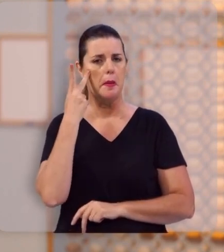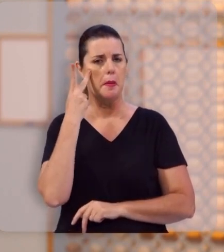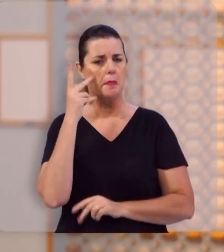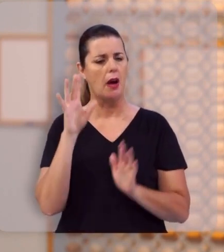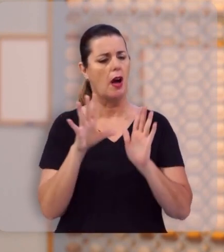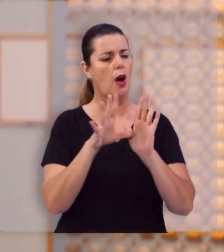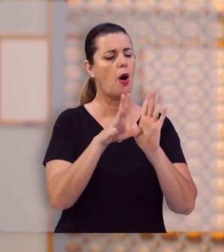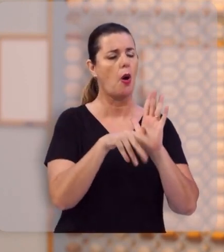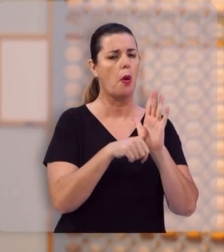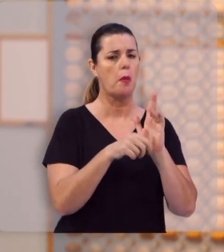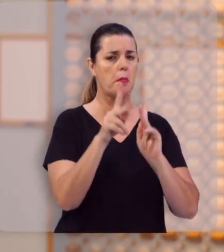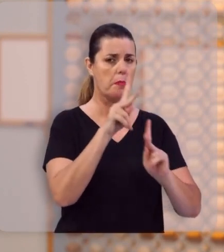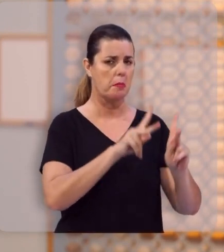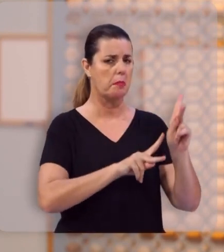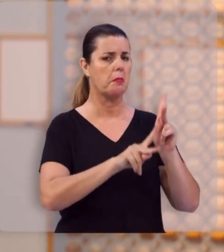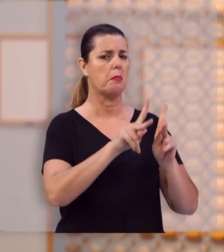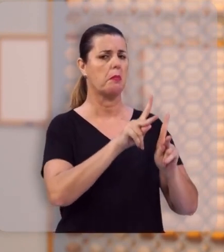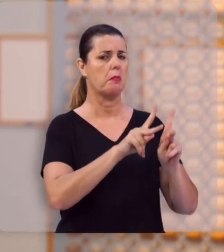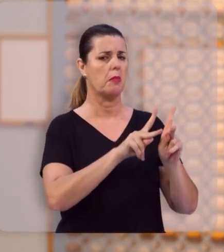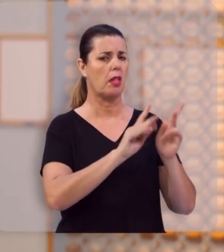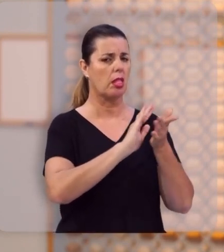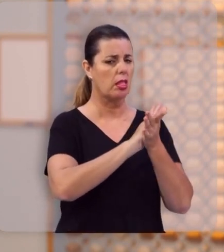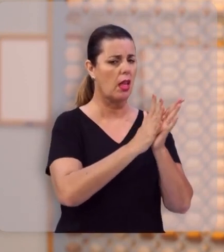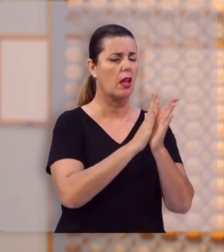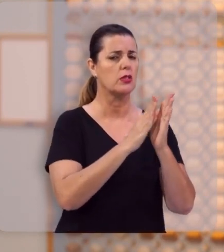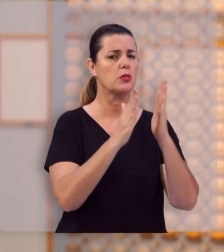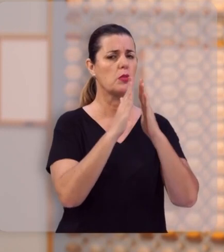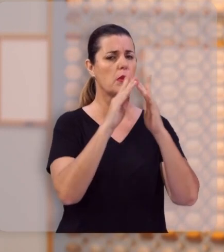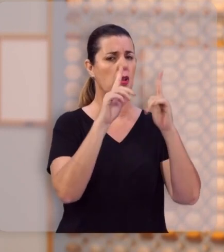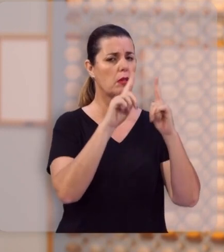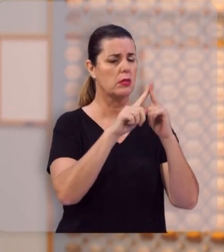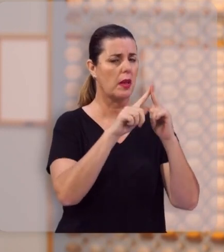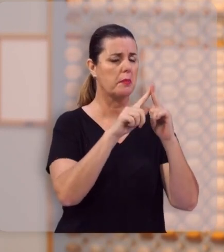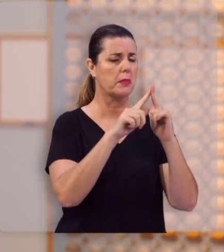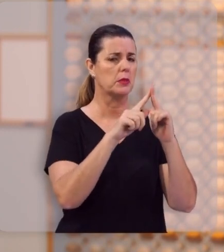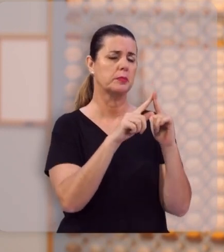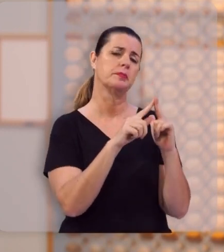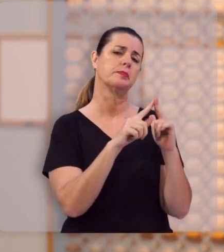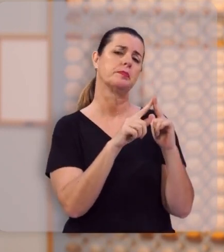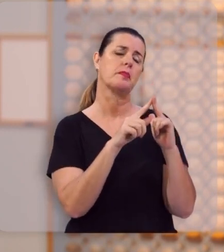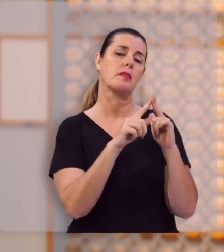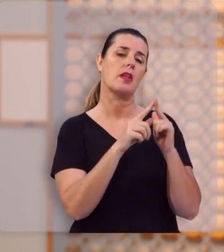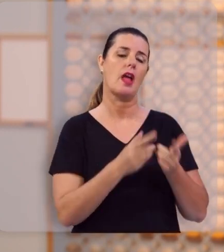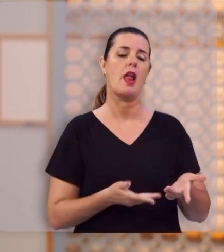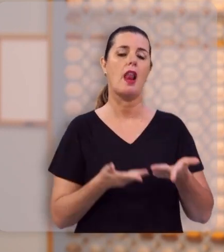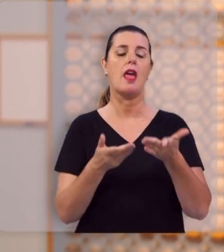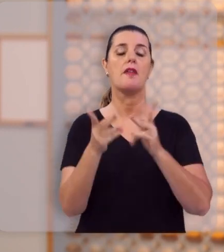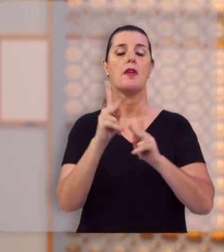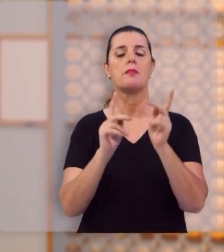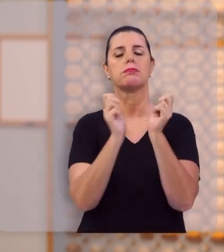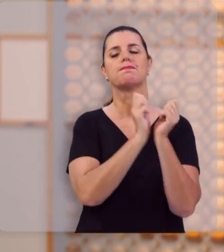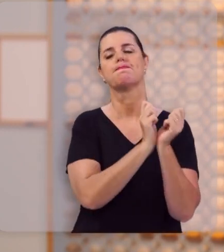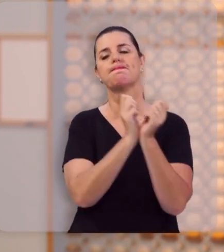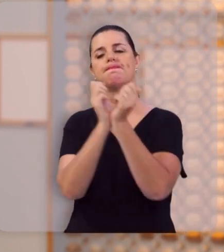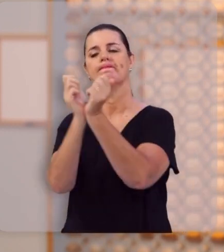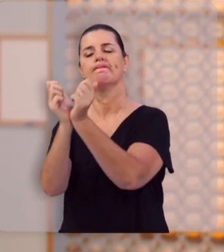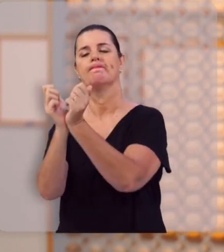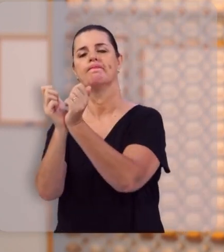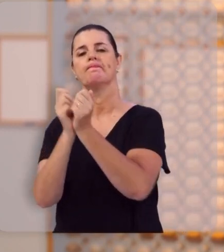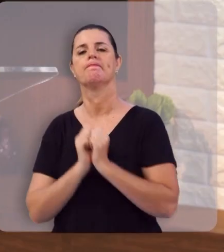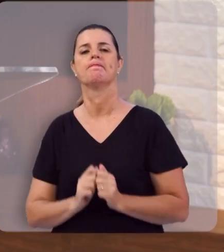para saquear Jerusalém, destruir o templo de Jerusalém e levar o povo cativo para a